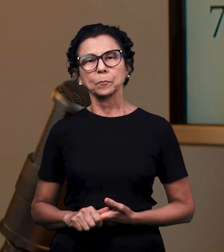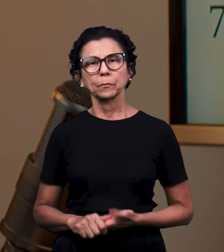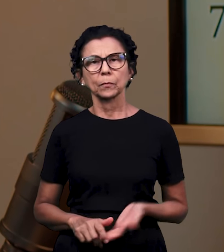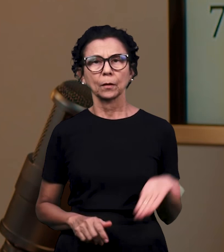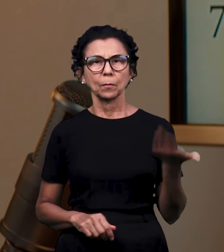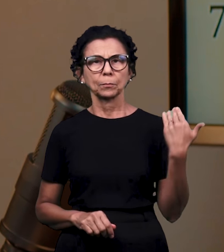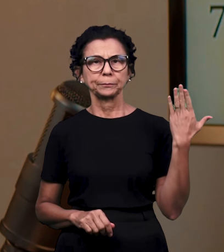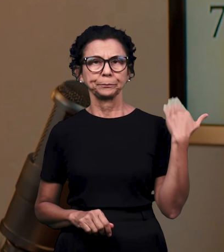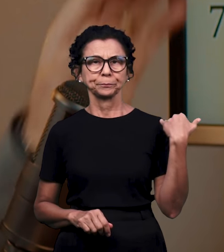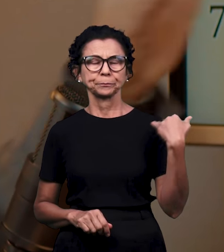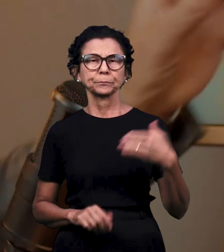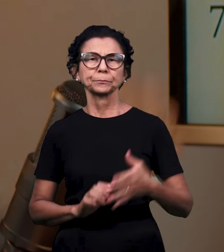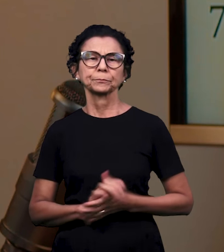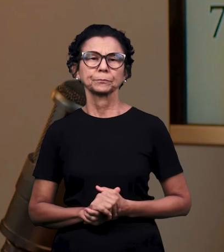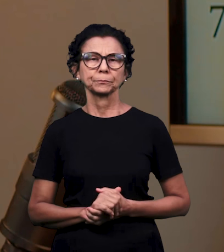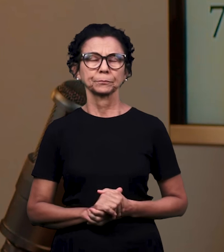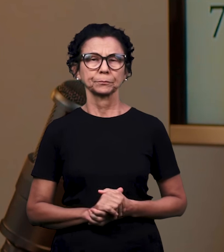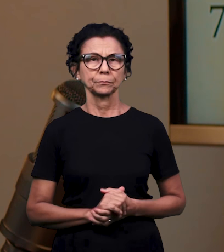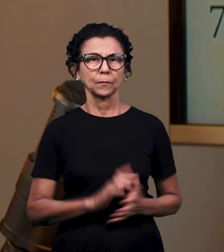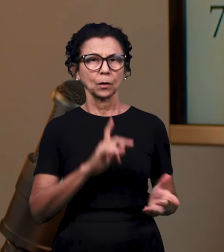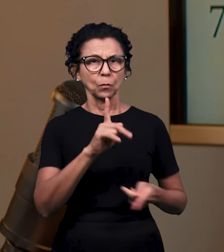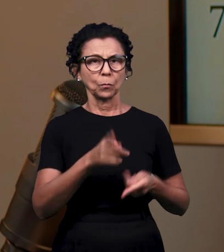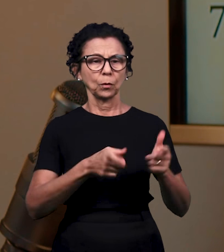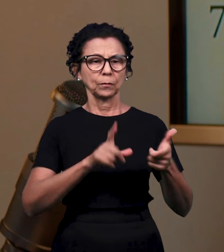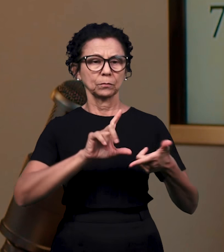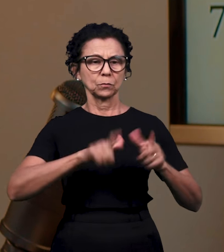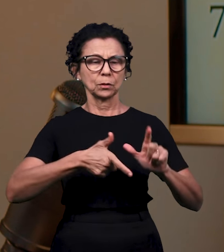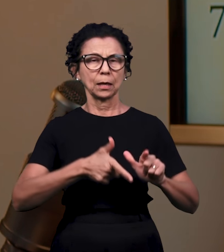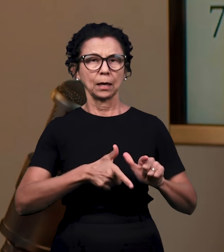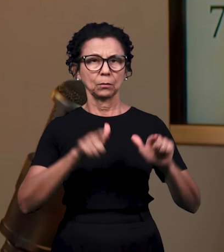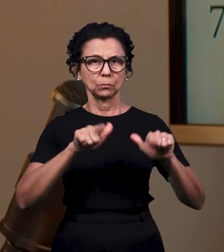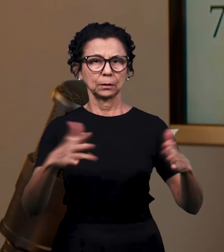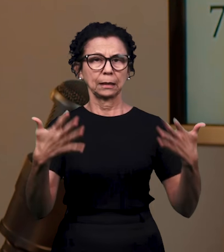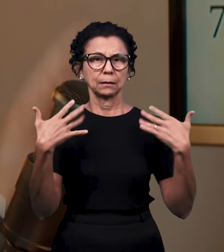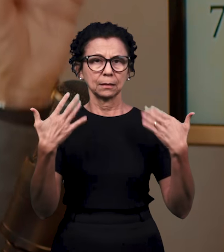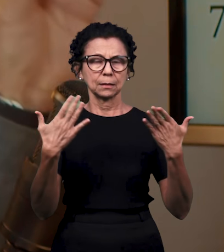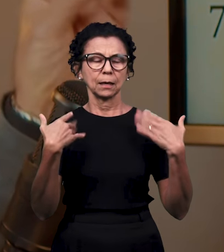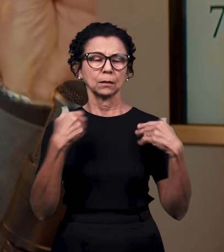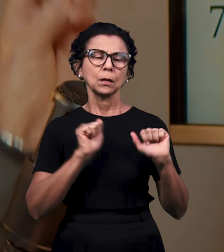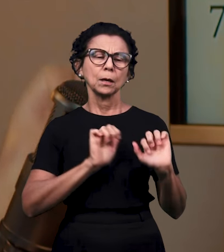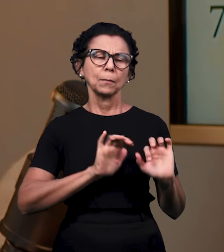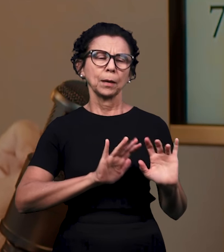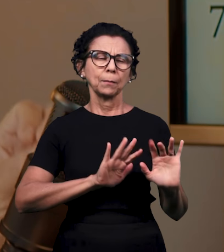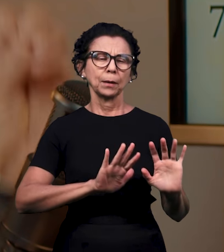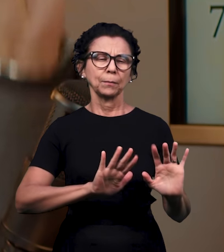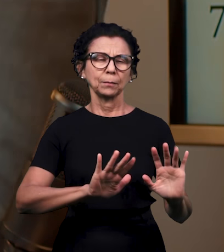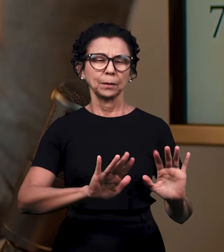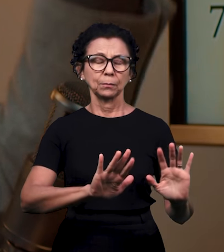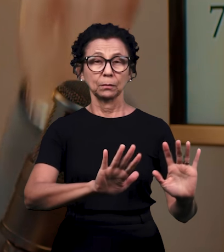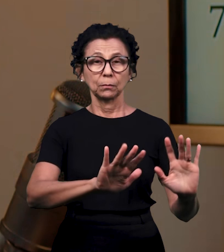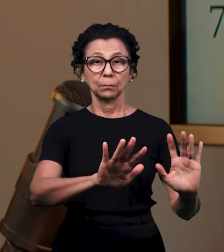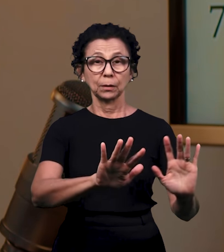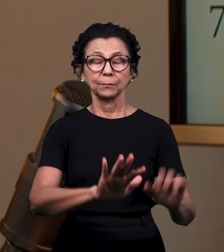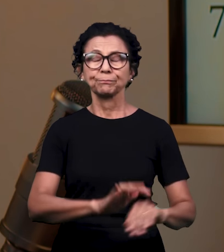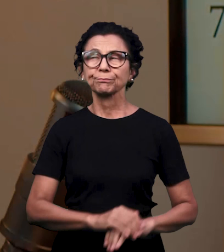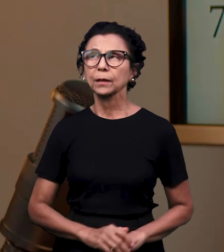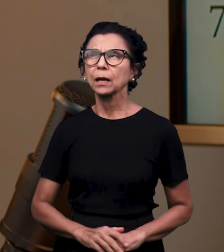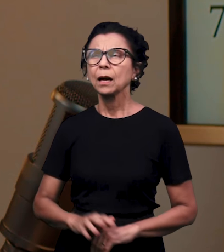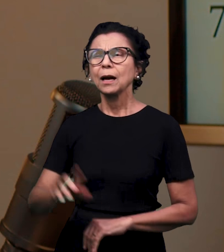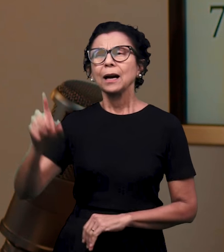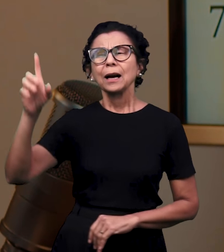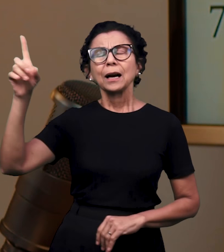povo chega num determinado momento que o Senhor leva Moisés ao monte